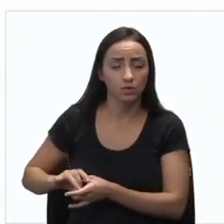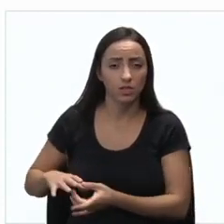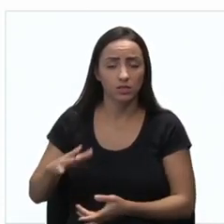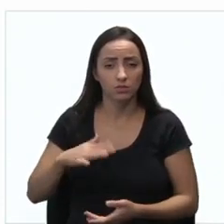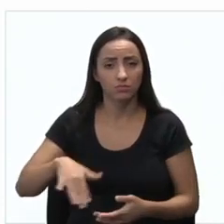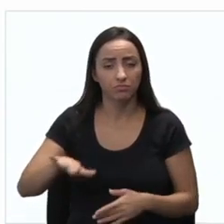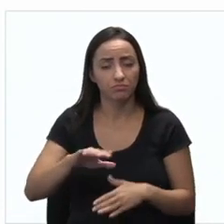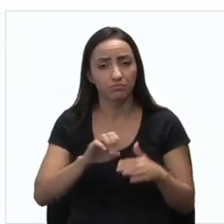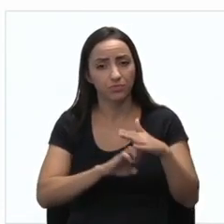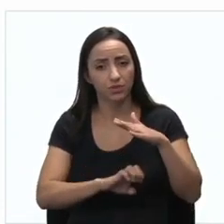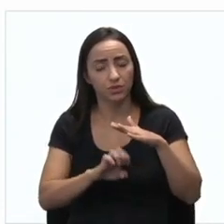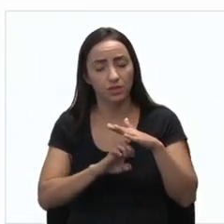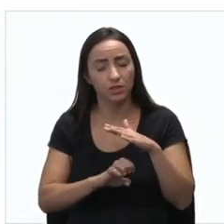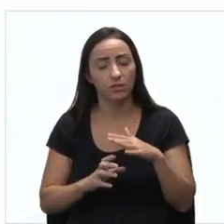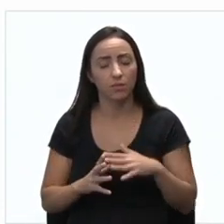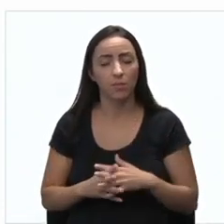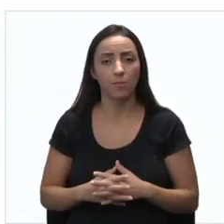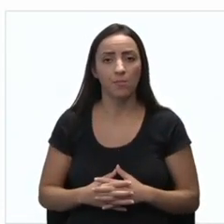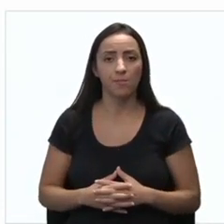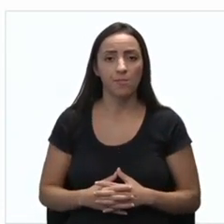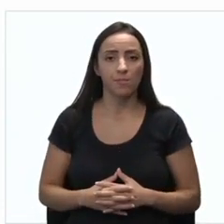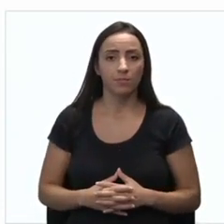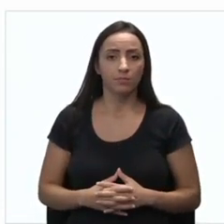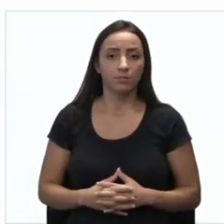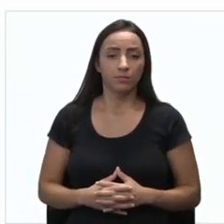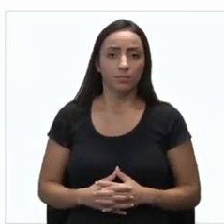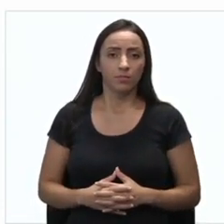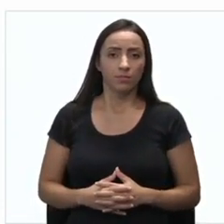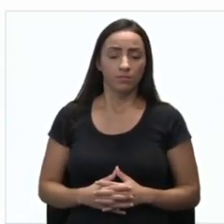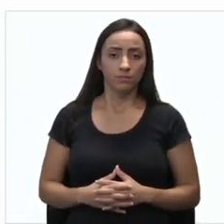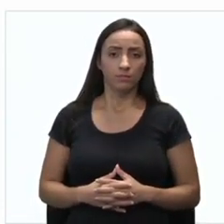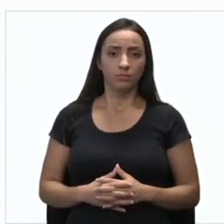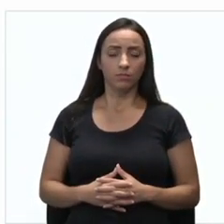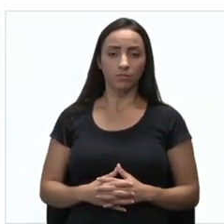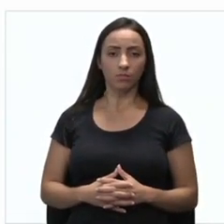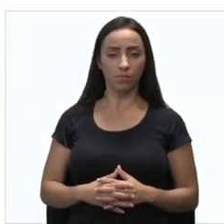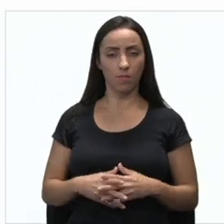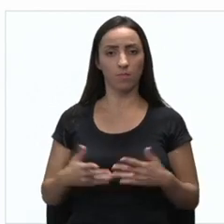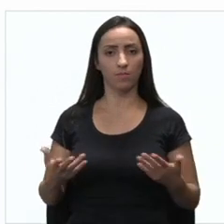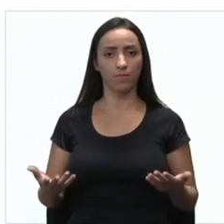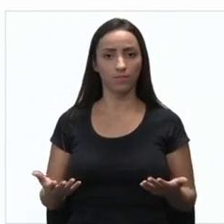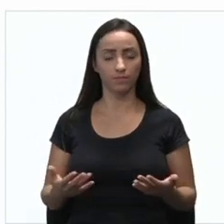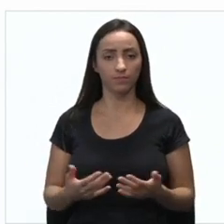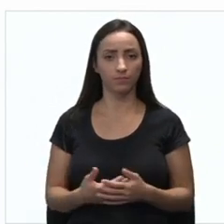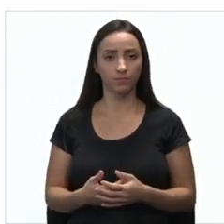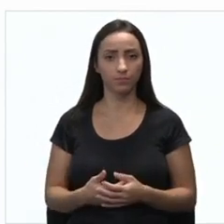aí, da organização, né? Então, veja,